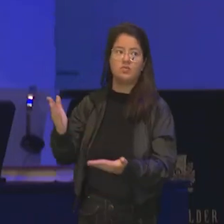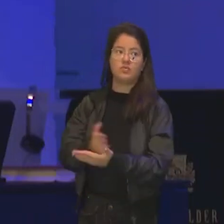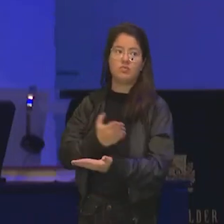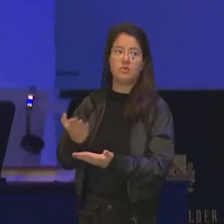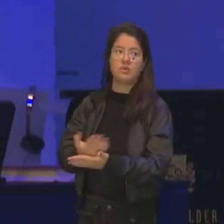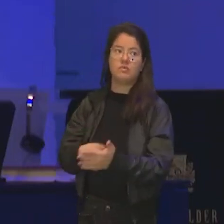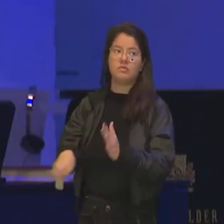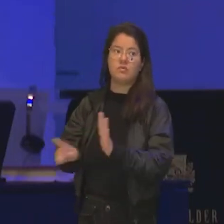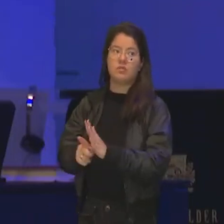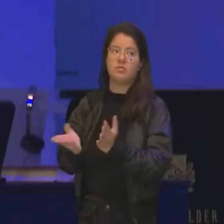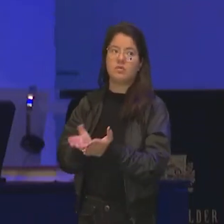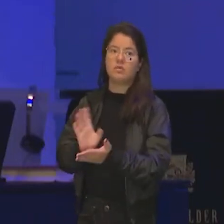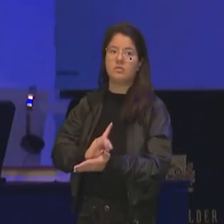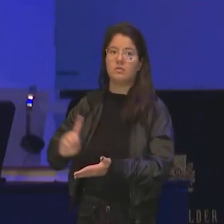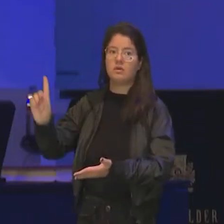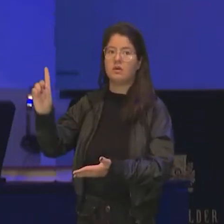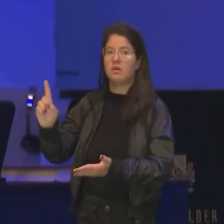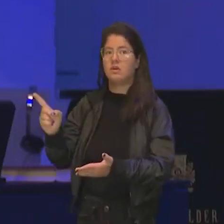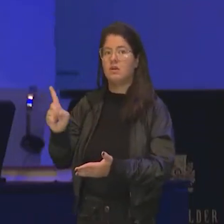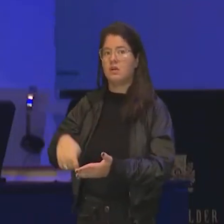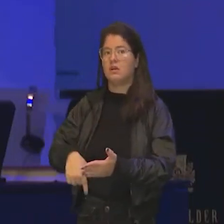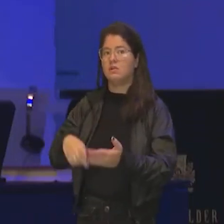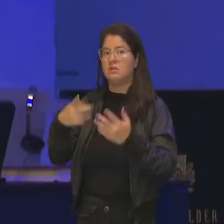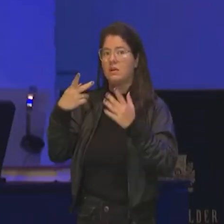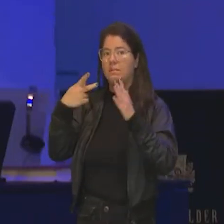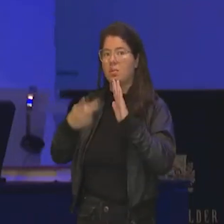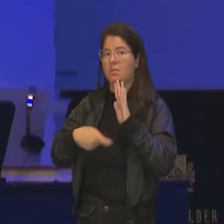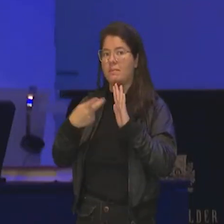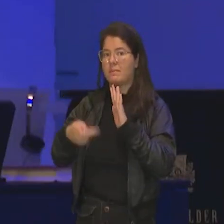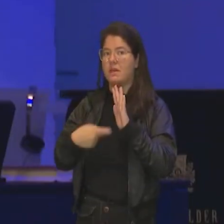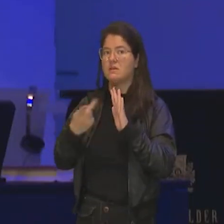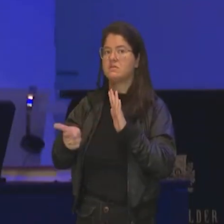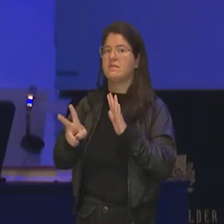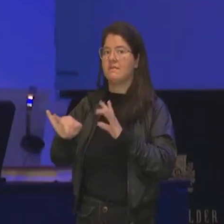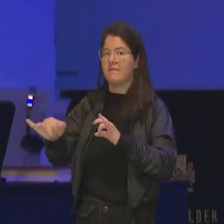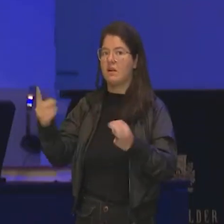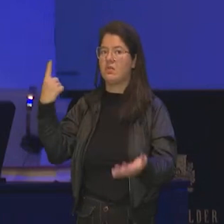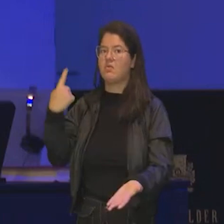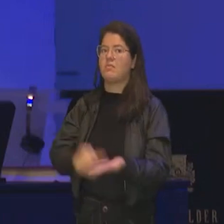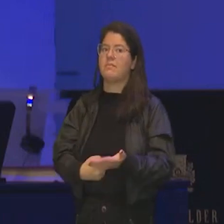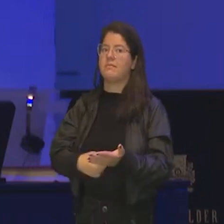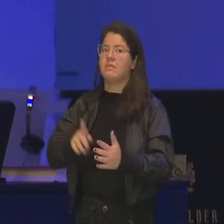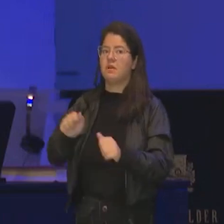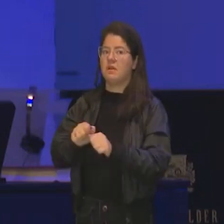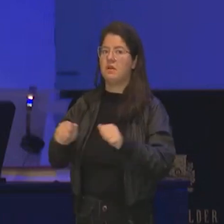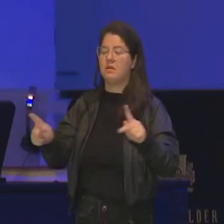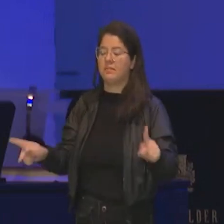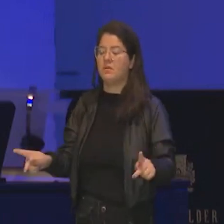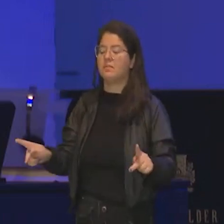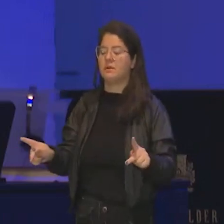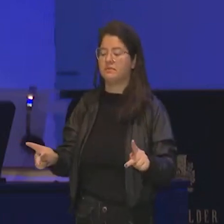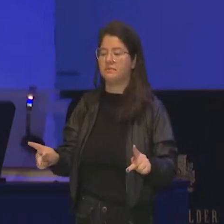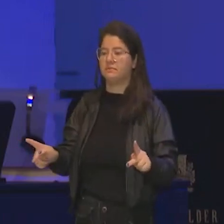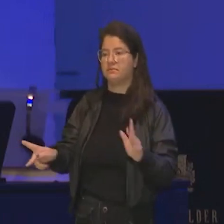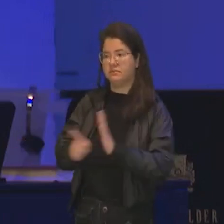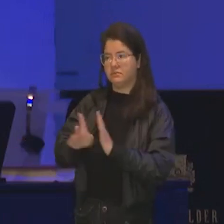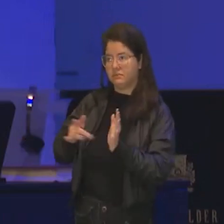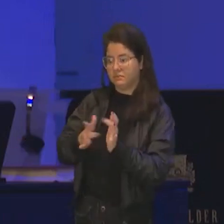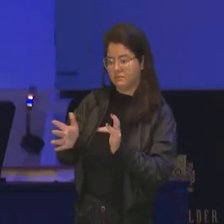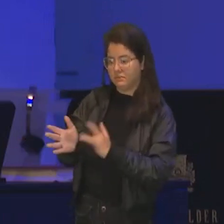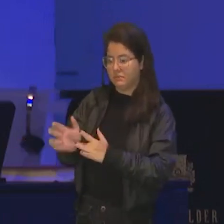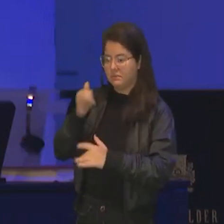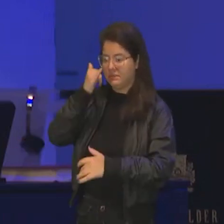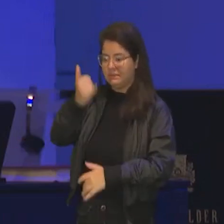Bíblia. O livro da profecia. O livro da profecia de Jesus a